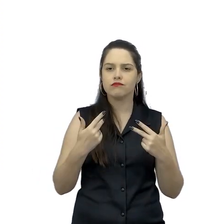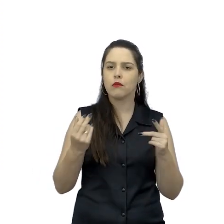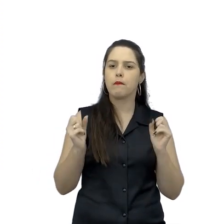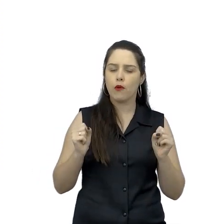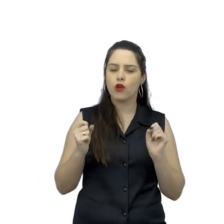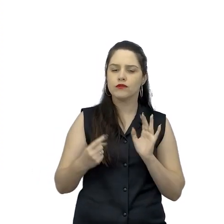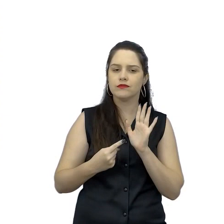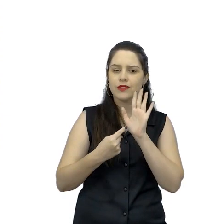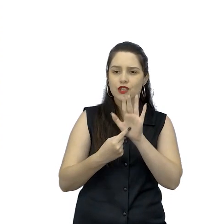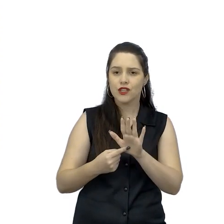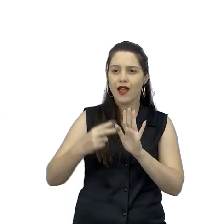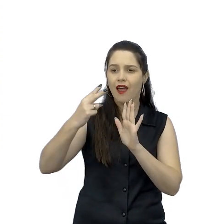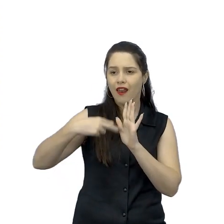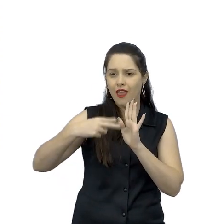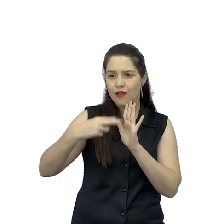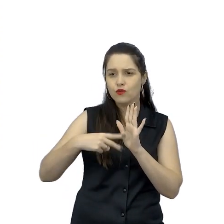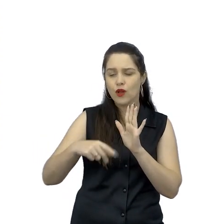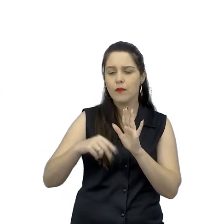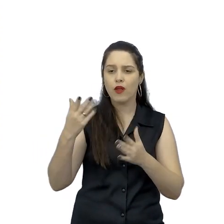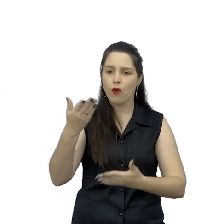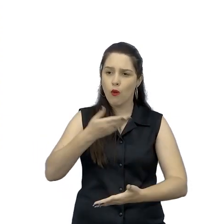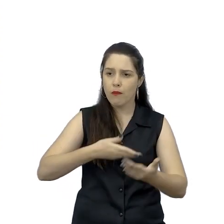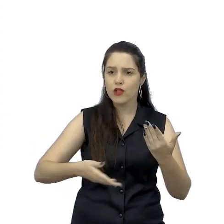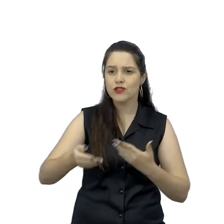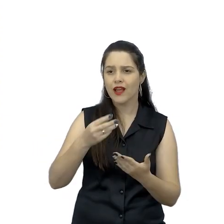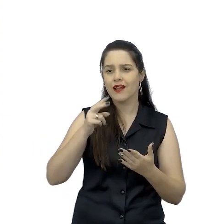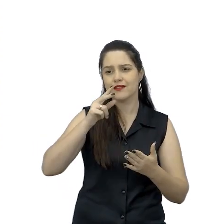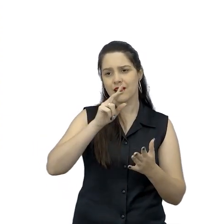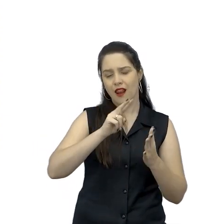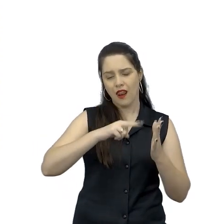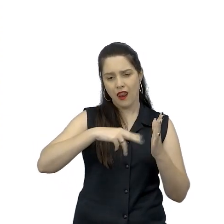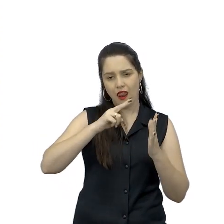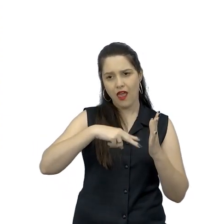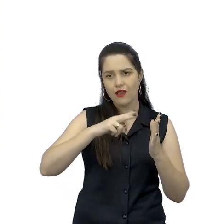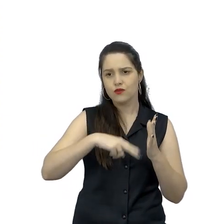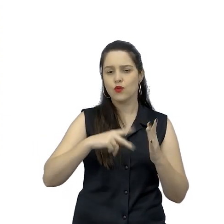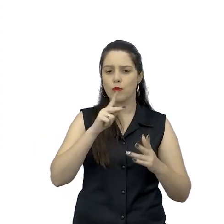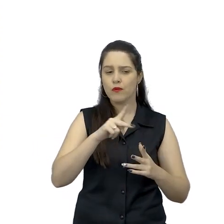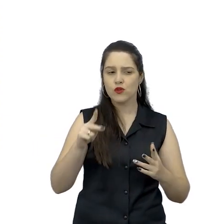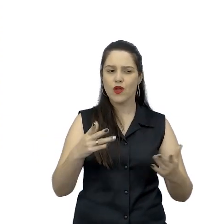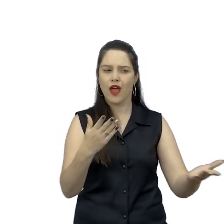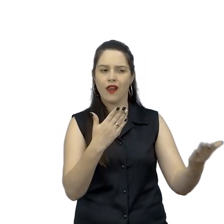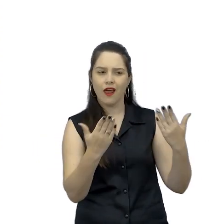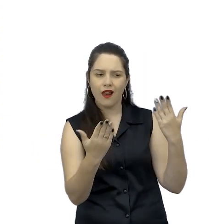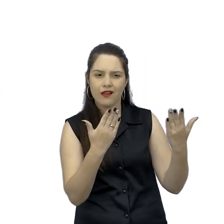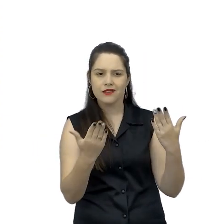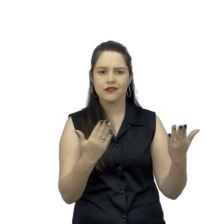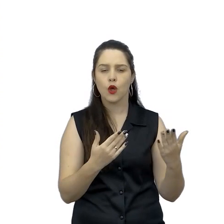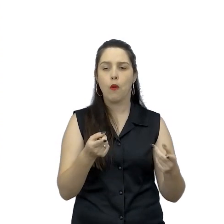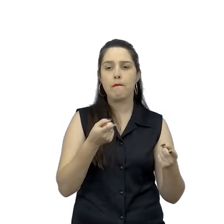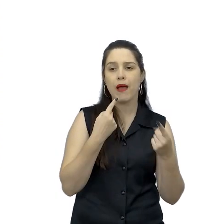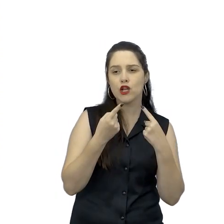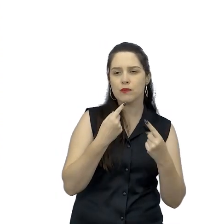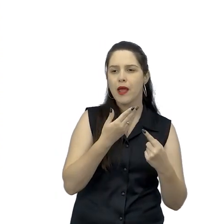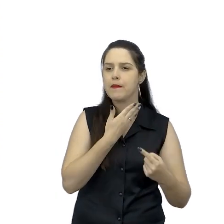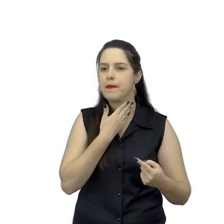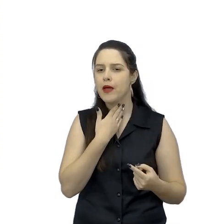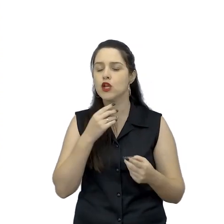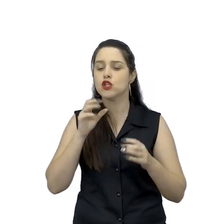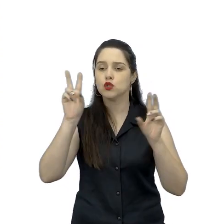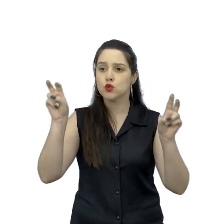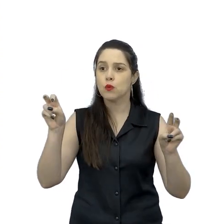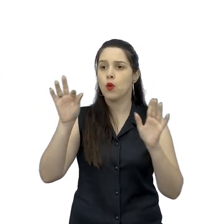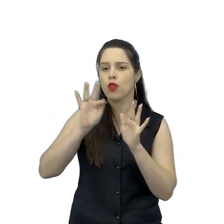alunos fazer uma leitura silenciosa, depois compartilhar essa leitura e o professor finaliza aí com um bate-papo sobre o